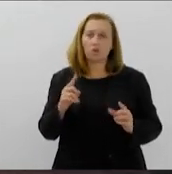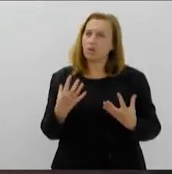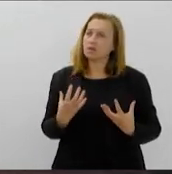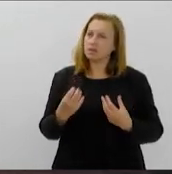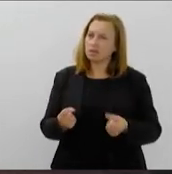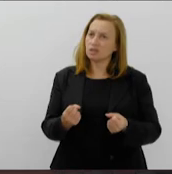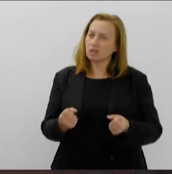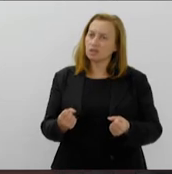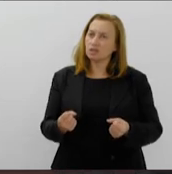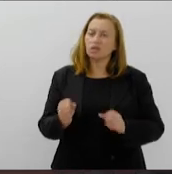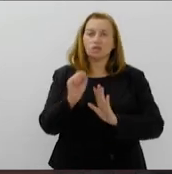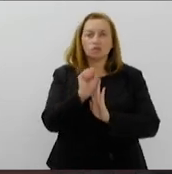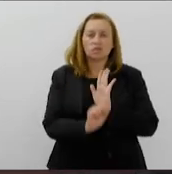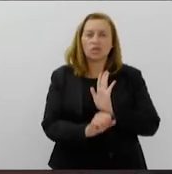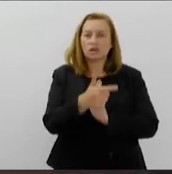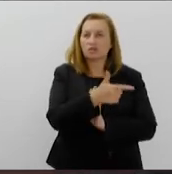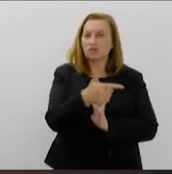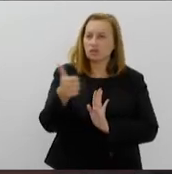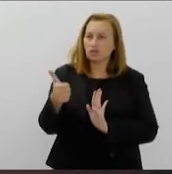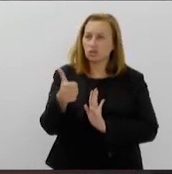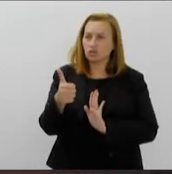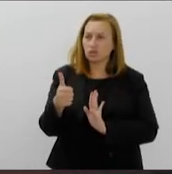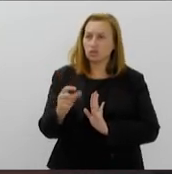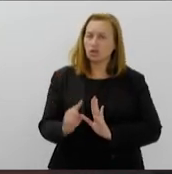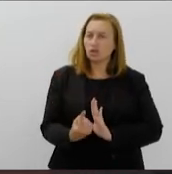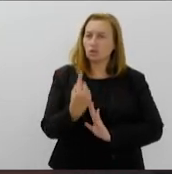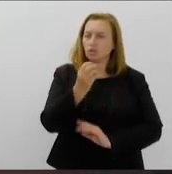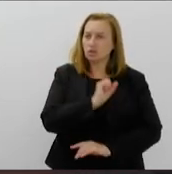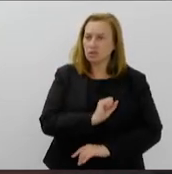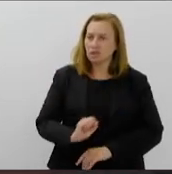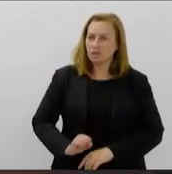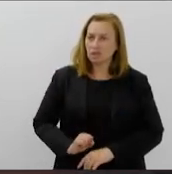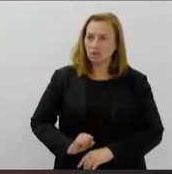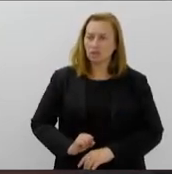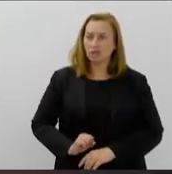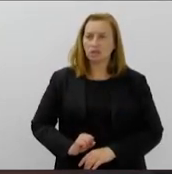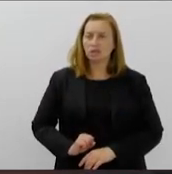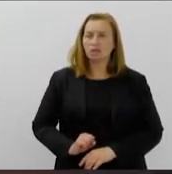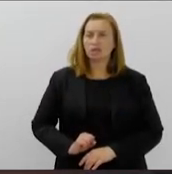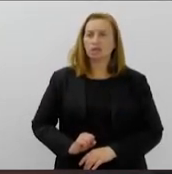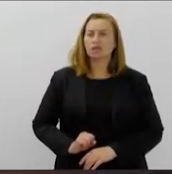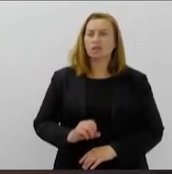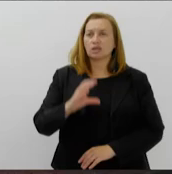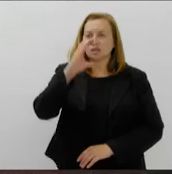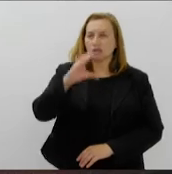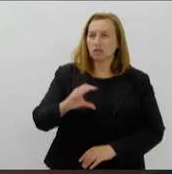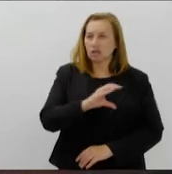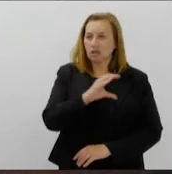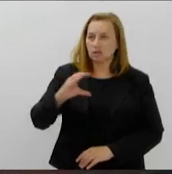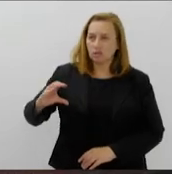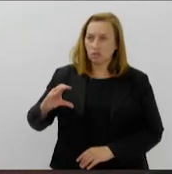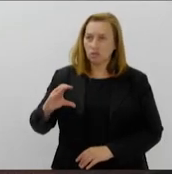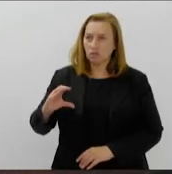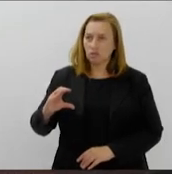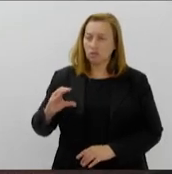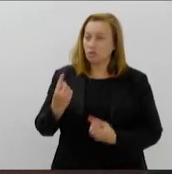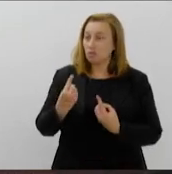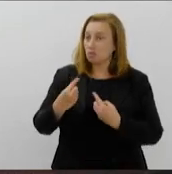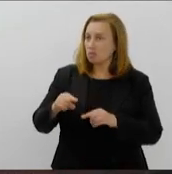que, em pleno século XXI, um sacerdote da Igreja Católica Apostólica Romana esteja sendo